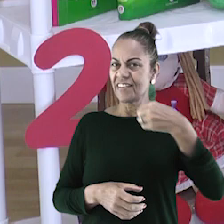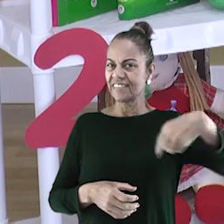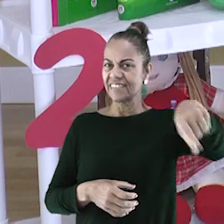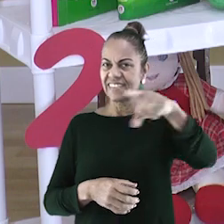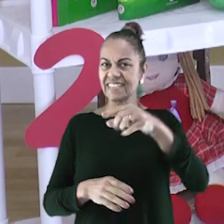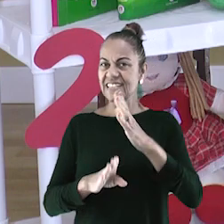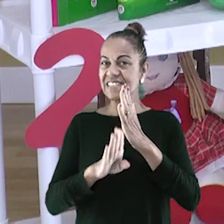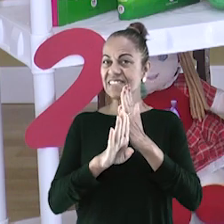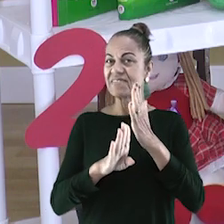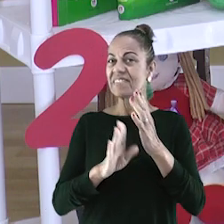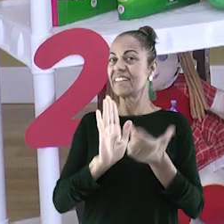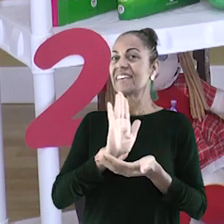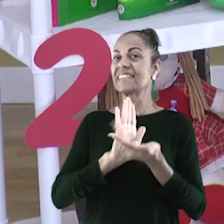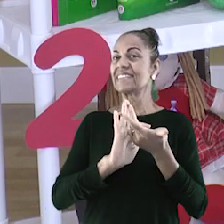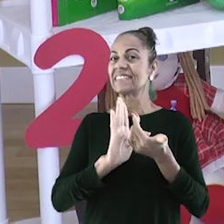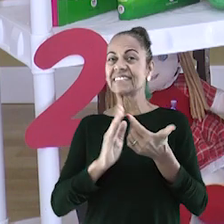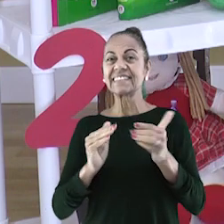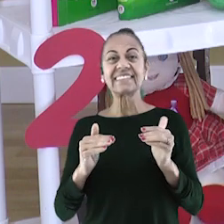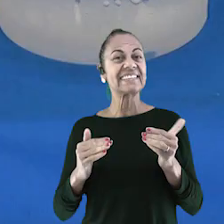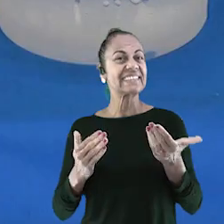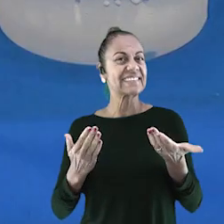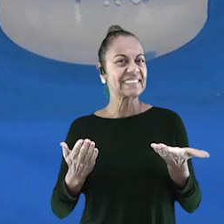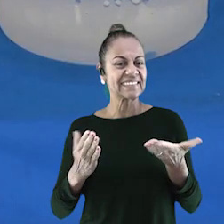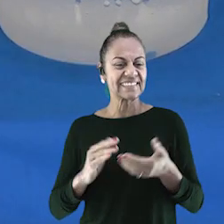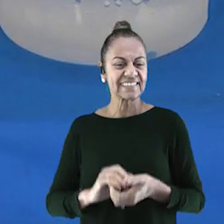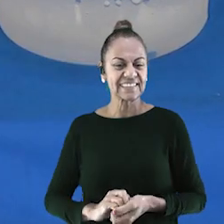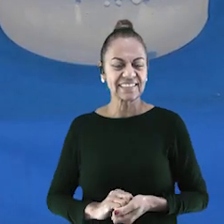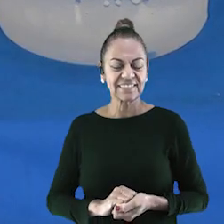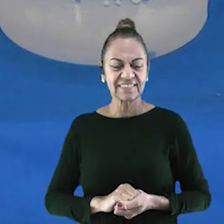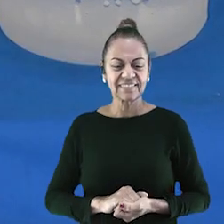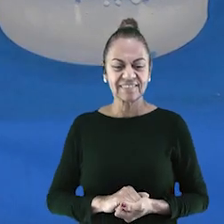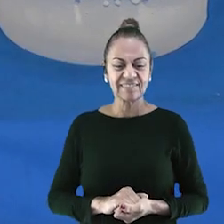Quero ver se vocês vão adivinhar que desenho é esse.